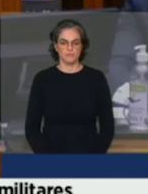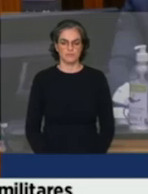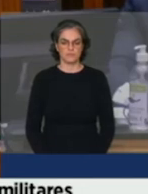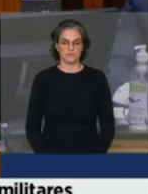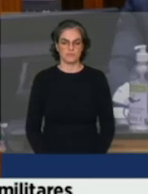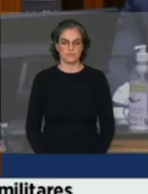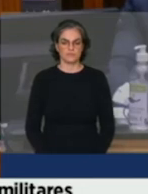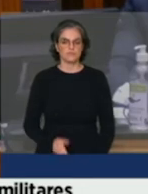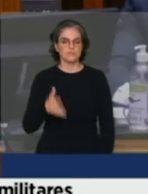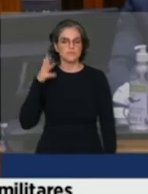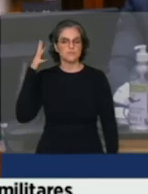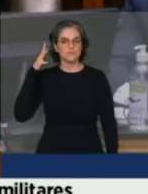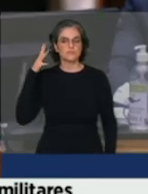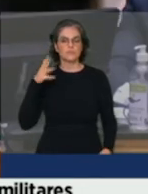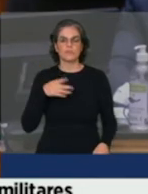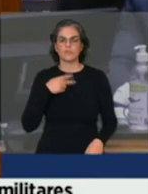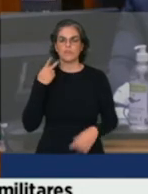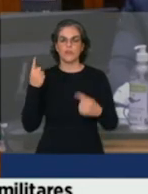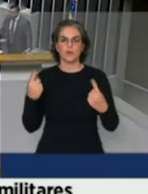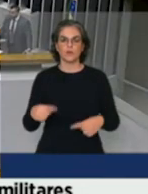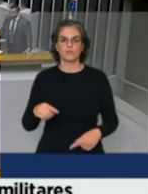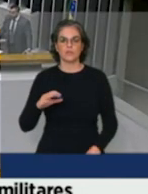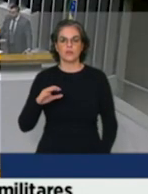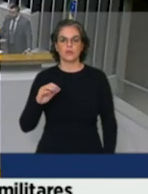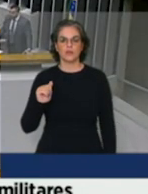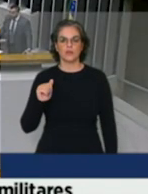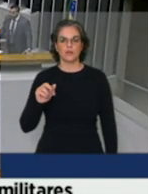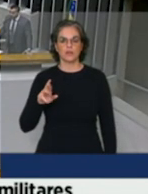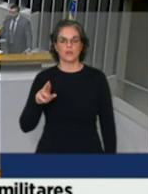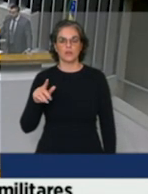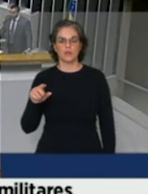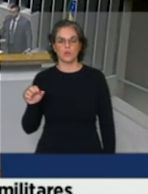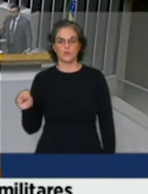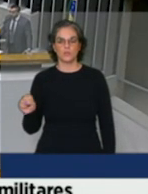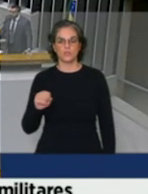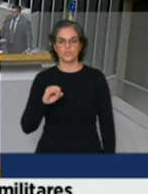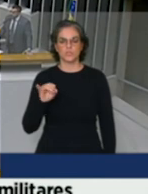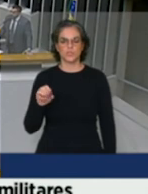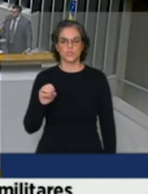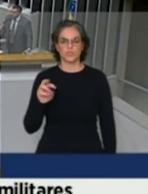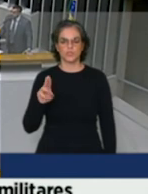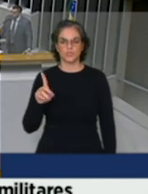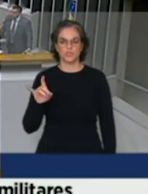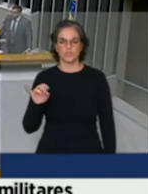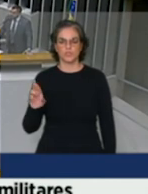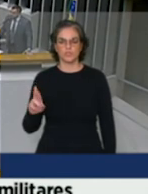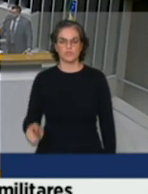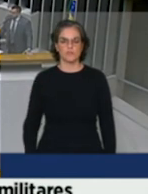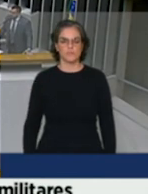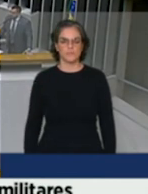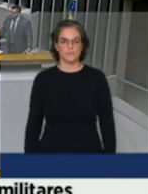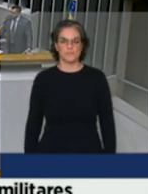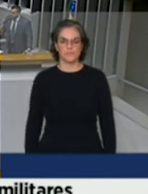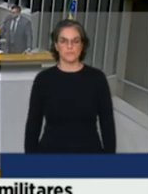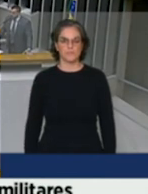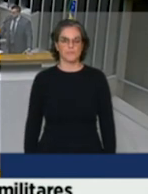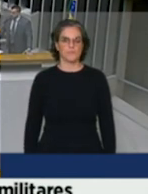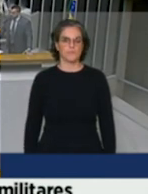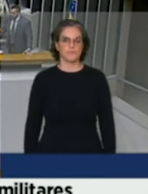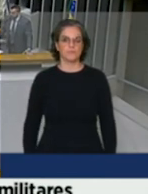Deputado Carlos Jordim. Esse projeto ele foi construído, elaborado, pensado ano